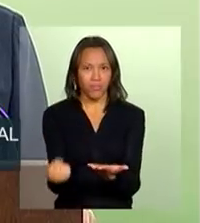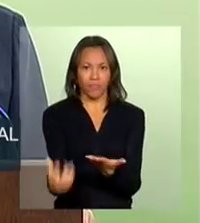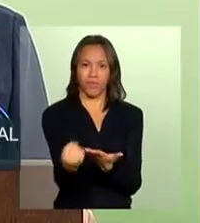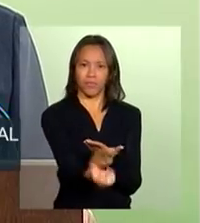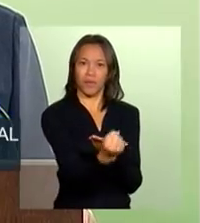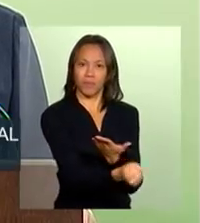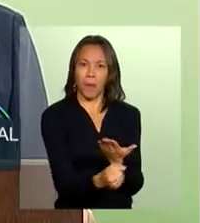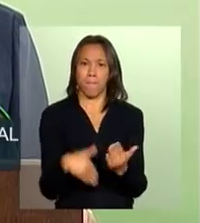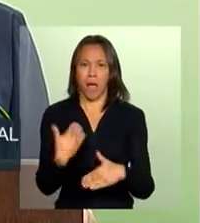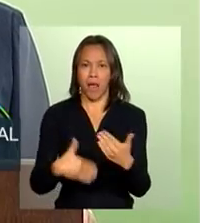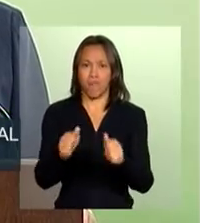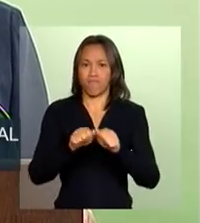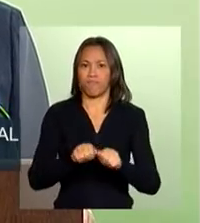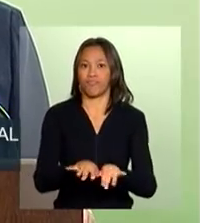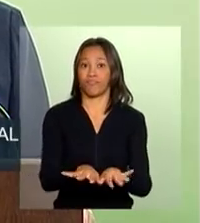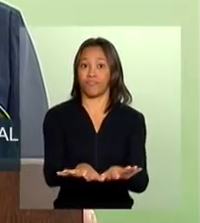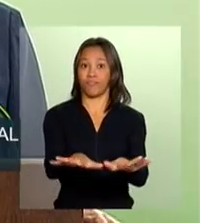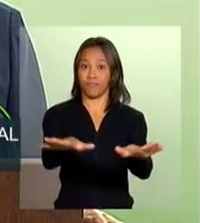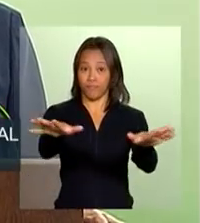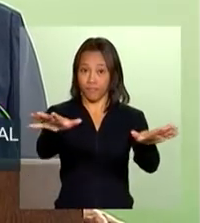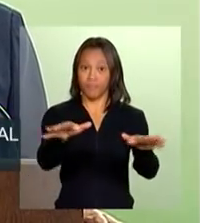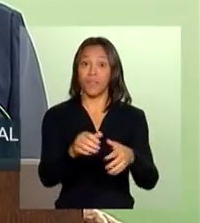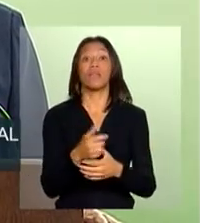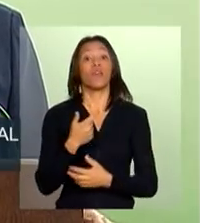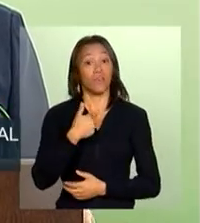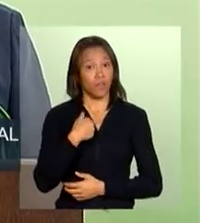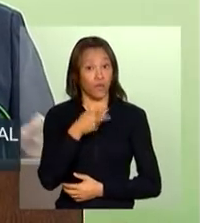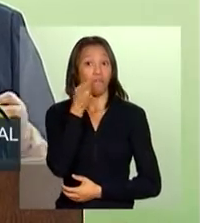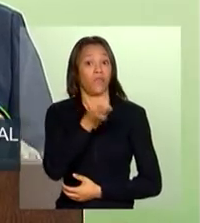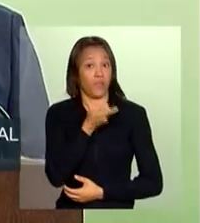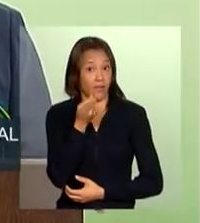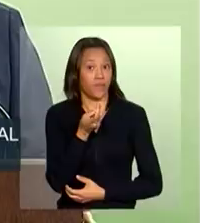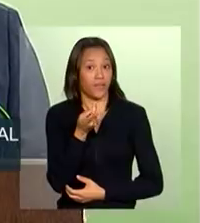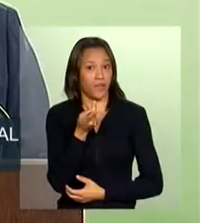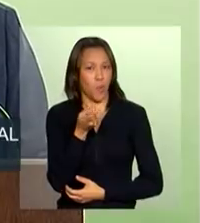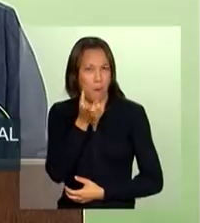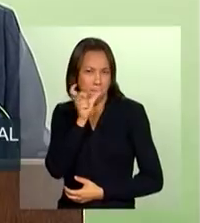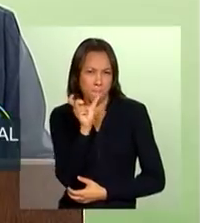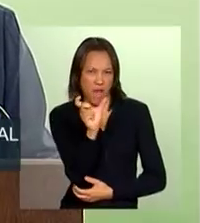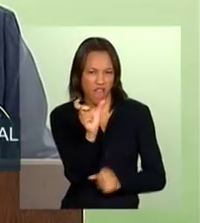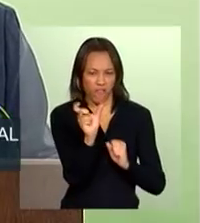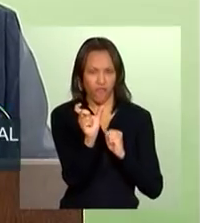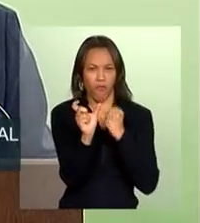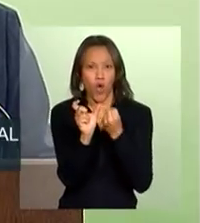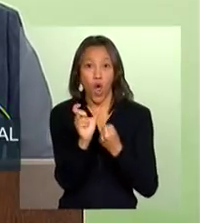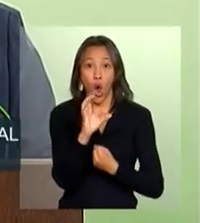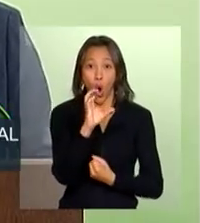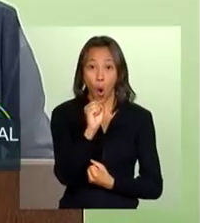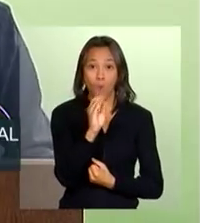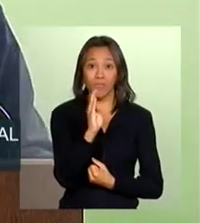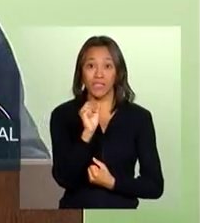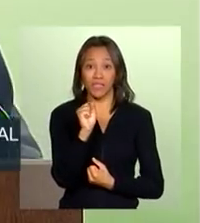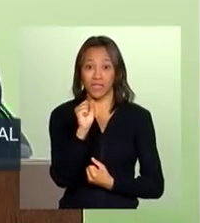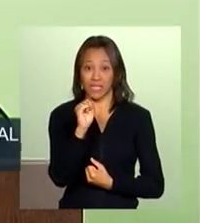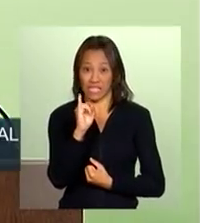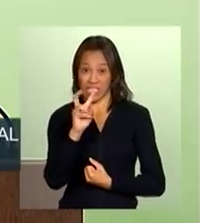forma sistemática e eu diria, usaria uma palavra forte, obsessiva.